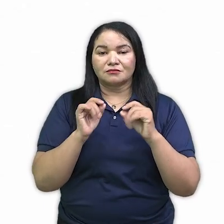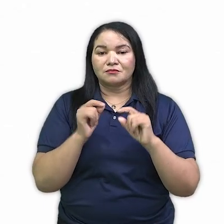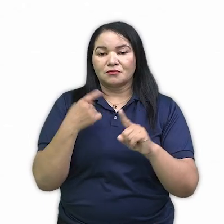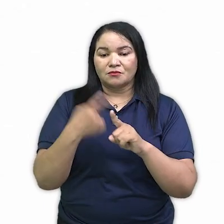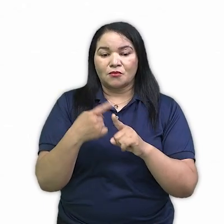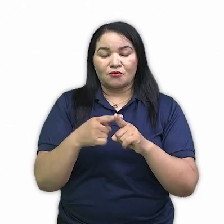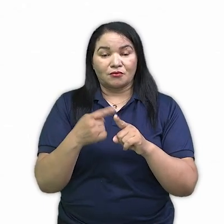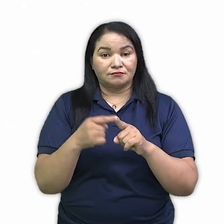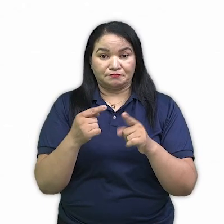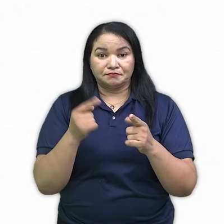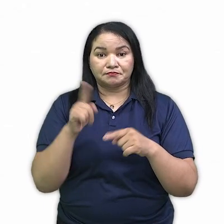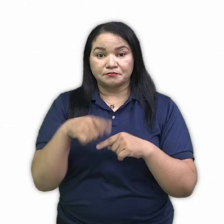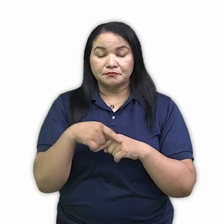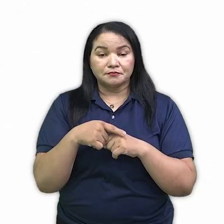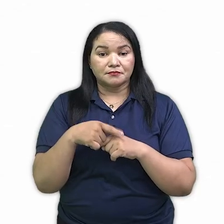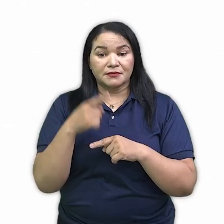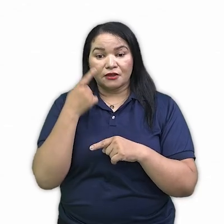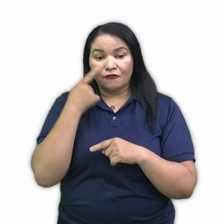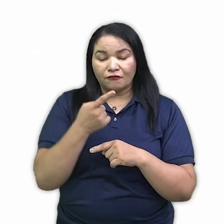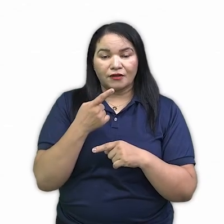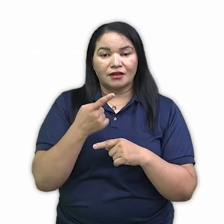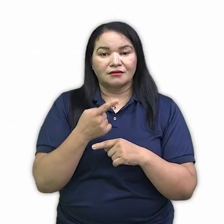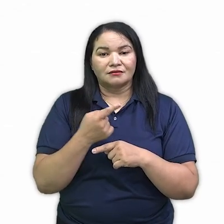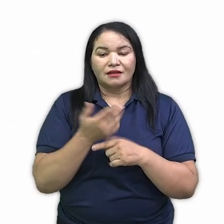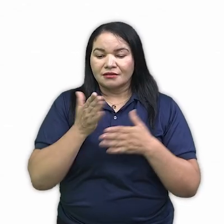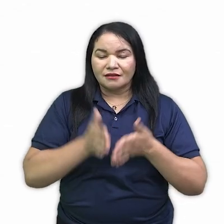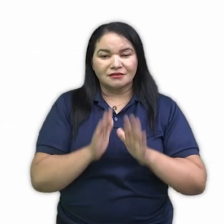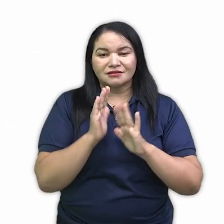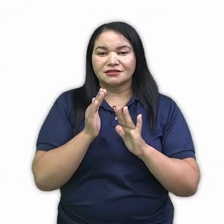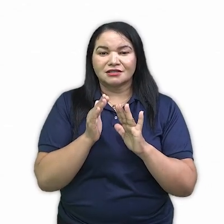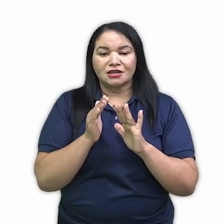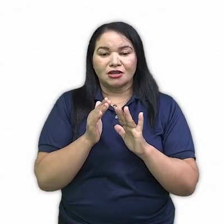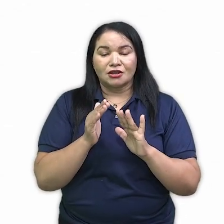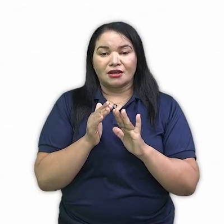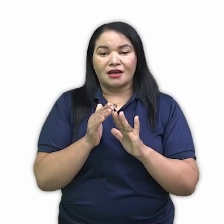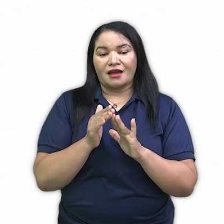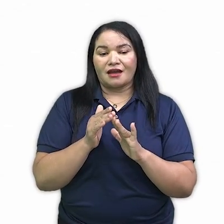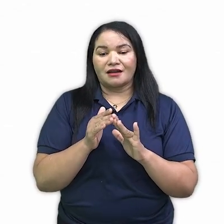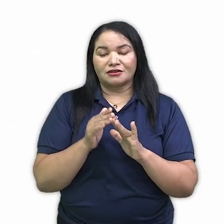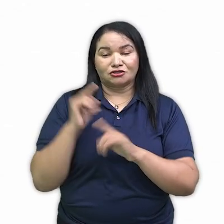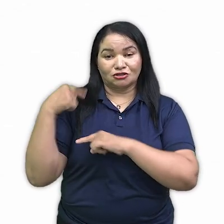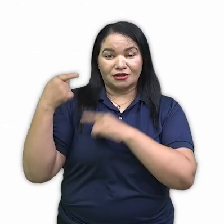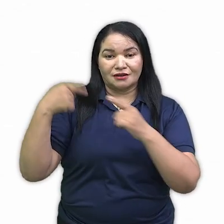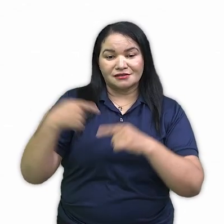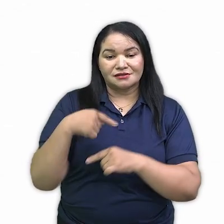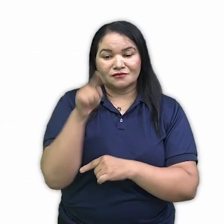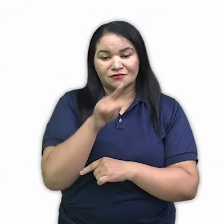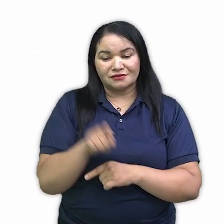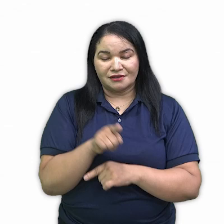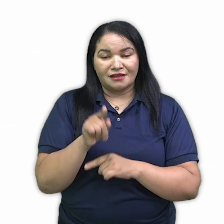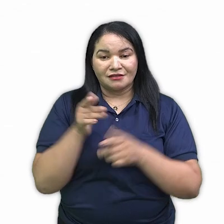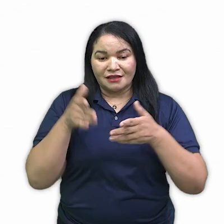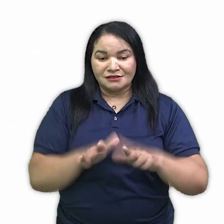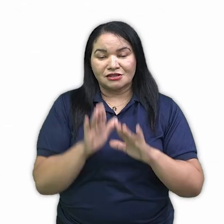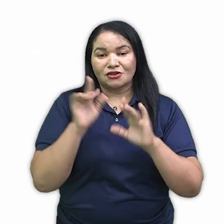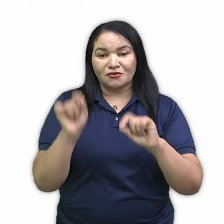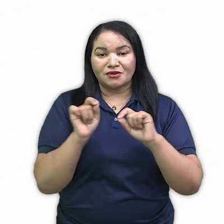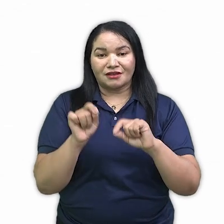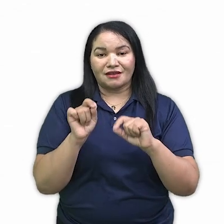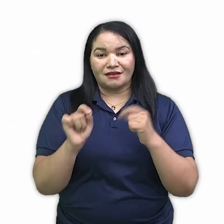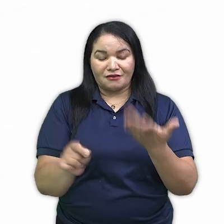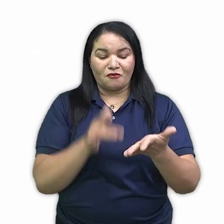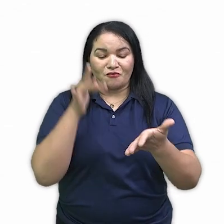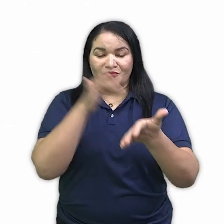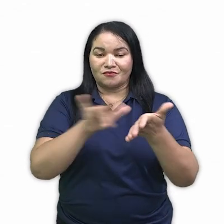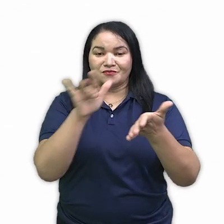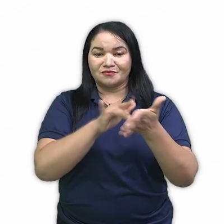né? Estão extremamente conectados, já nasceram com essa rede social. A geração Z já nasceu com